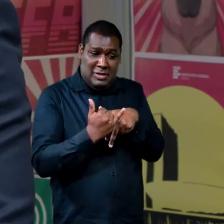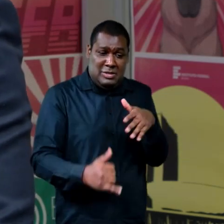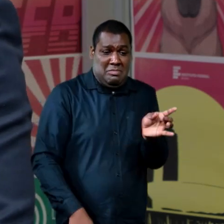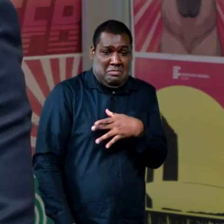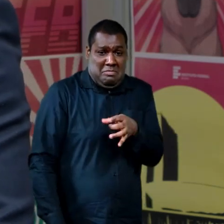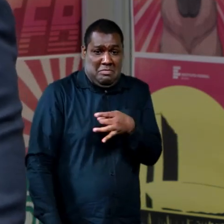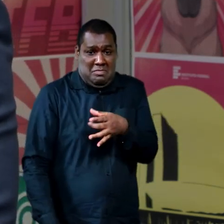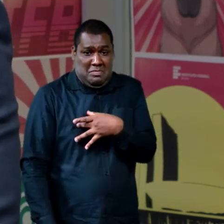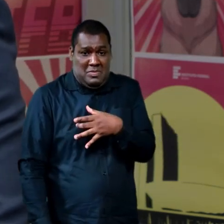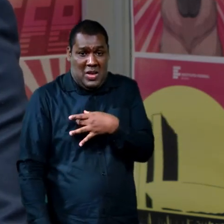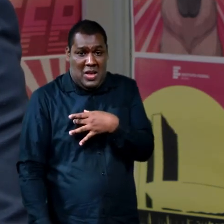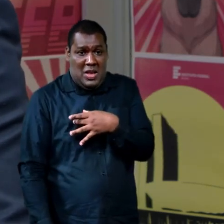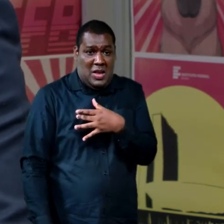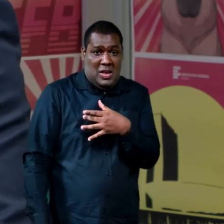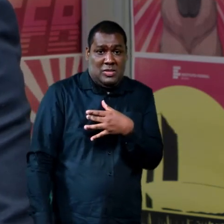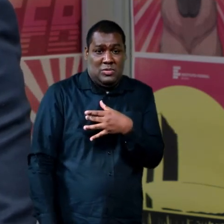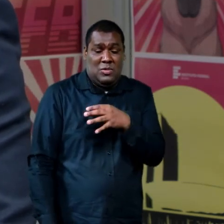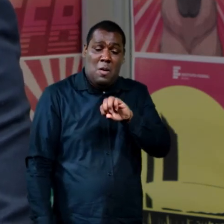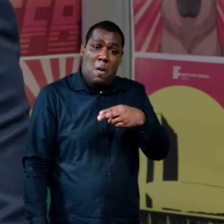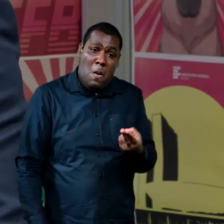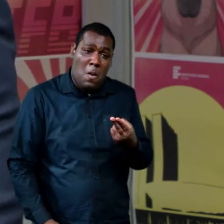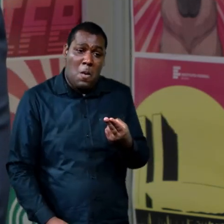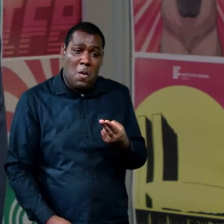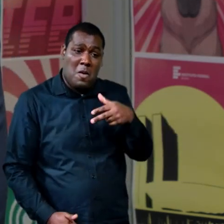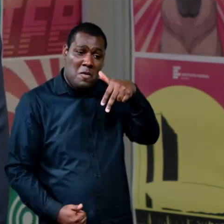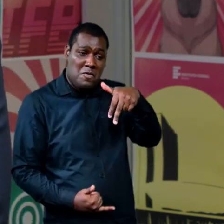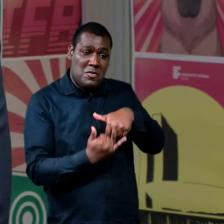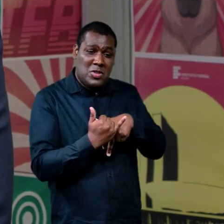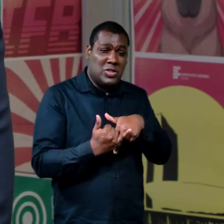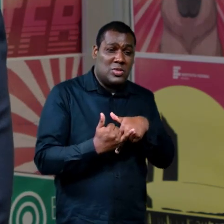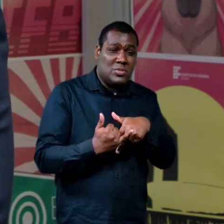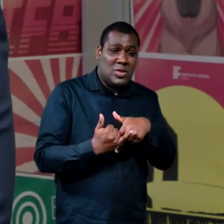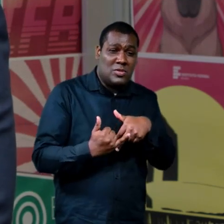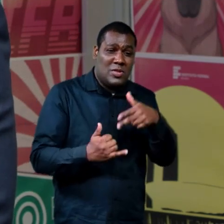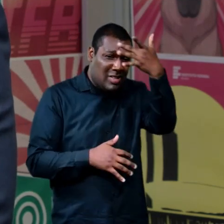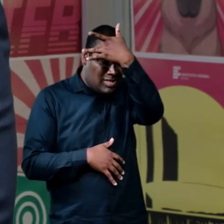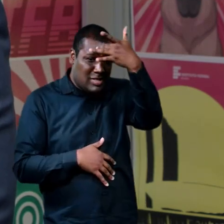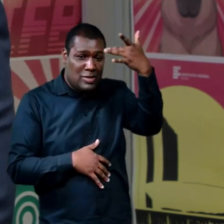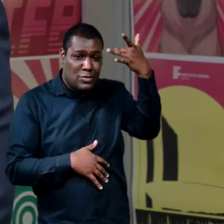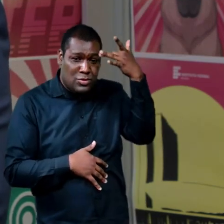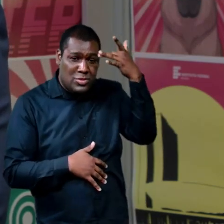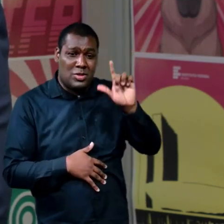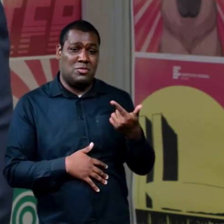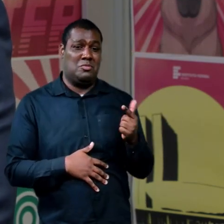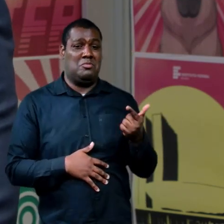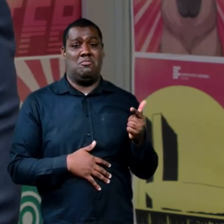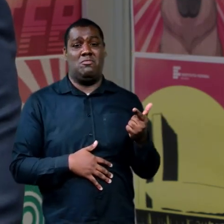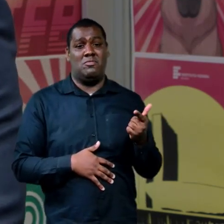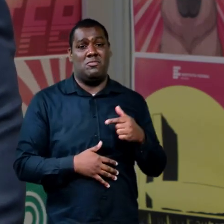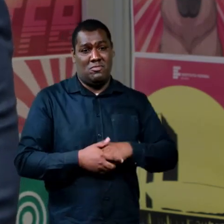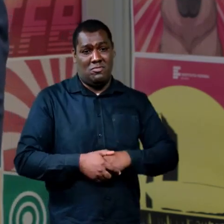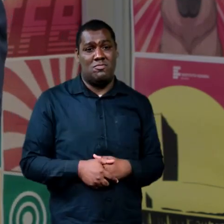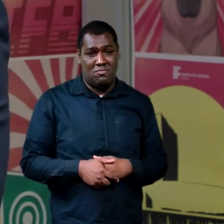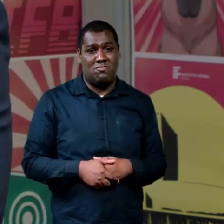está um pouco temerosa, ou está muito com problemas psicológicos decorrentes até daquela violência.